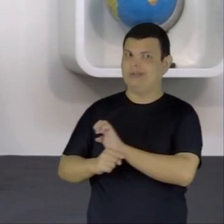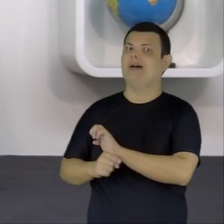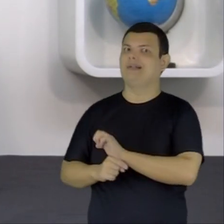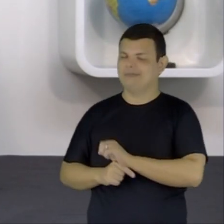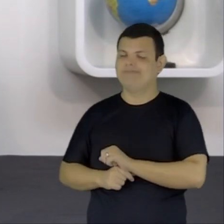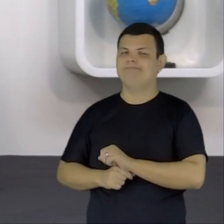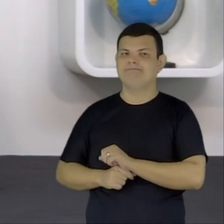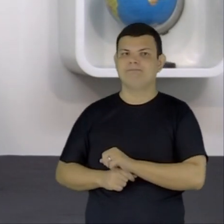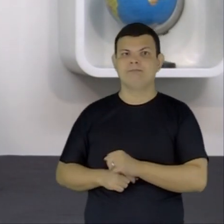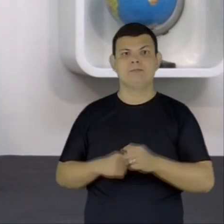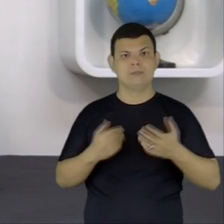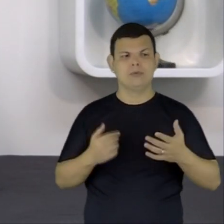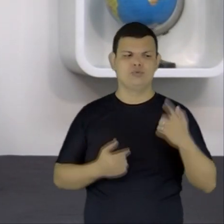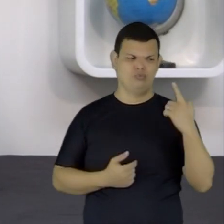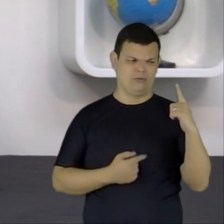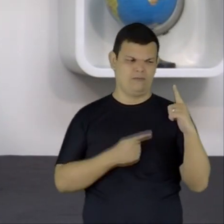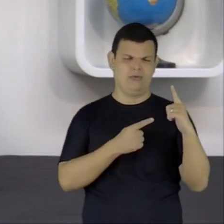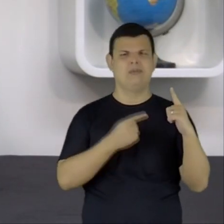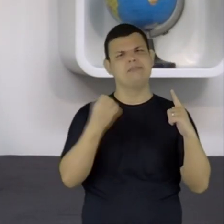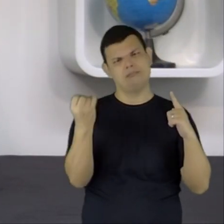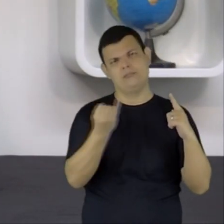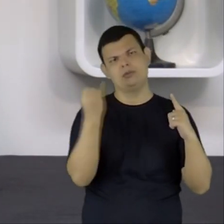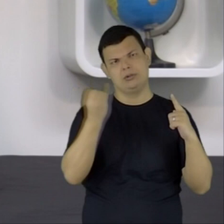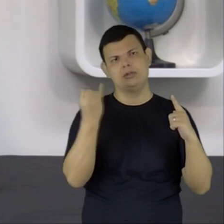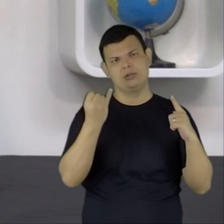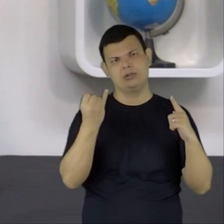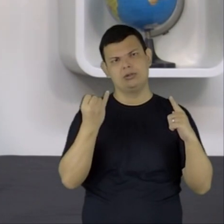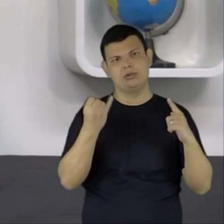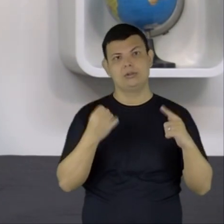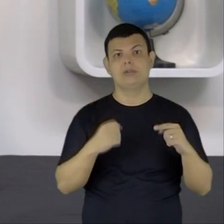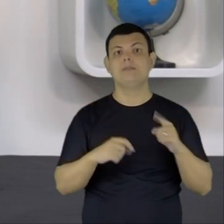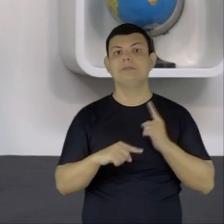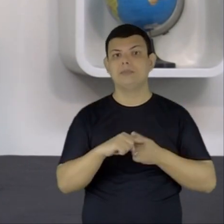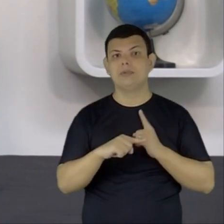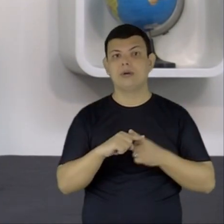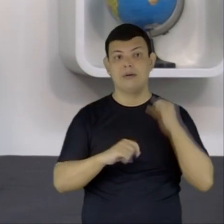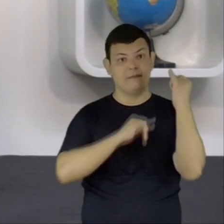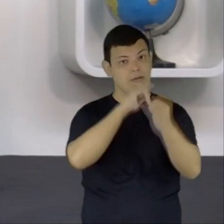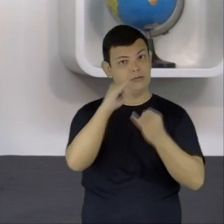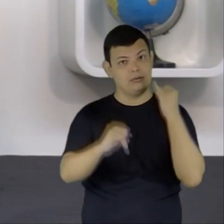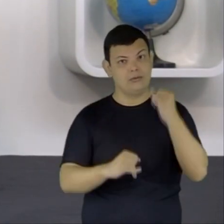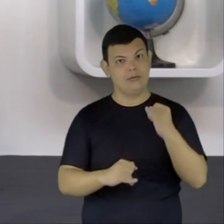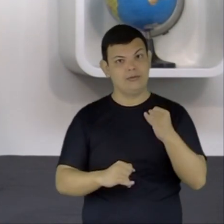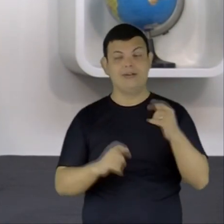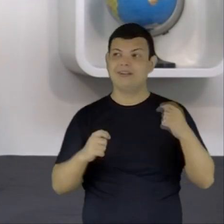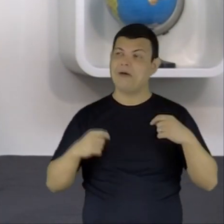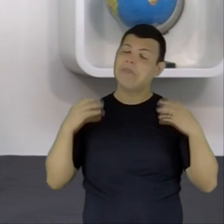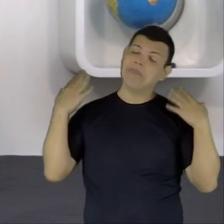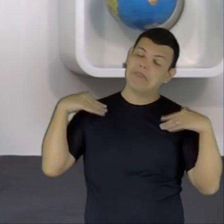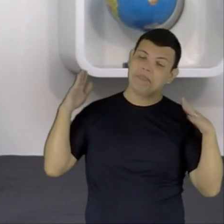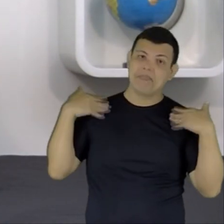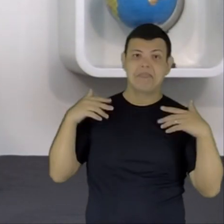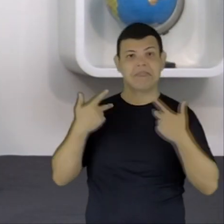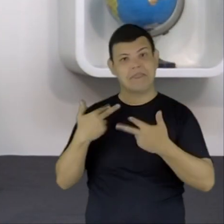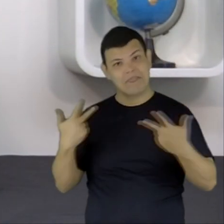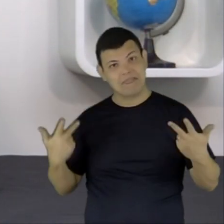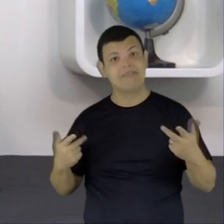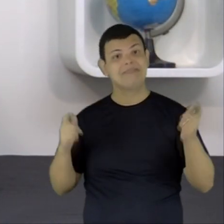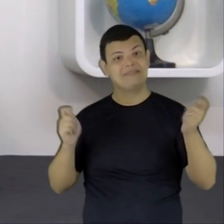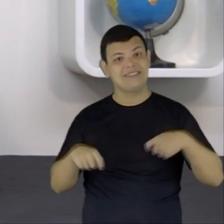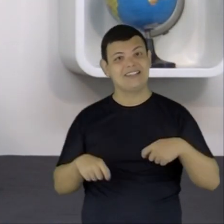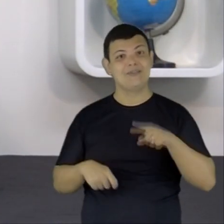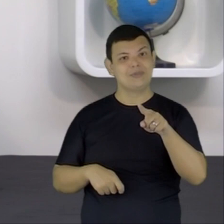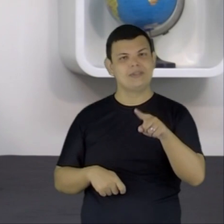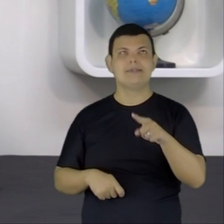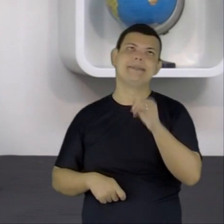país. Por quê? Geografia é importante? É importante. Você vai viajar, você vai passear de férias e também pense